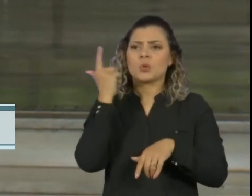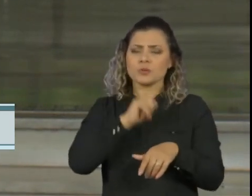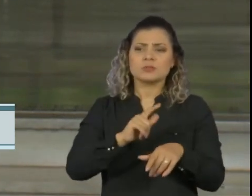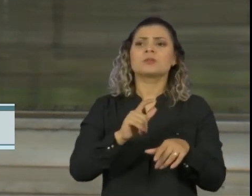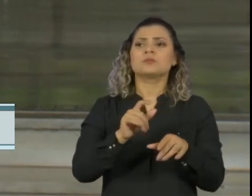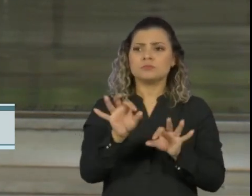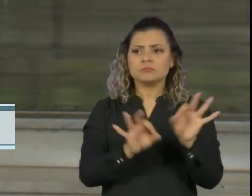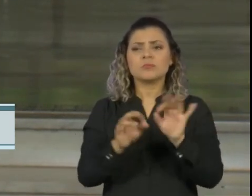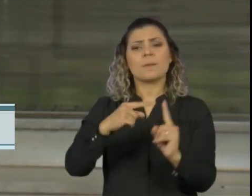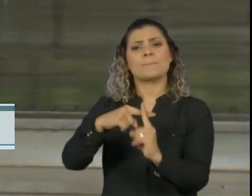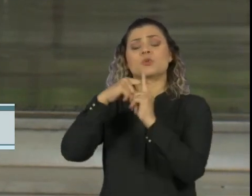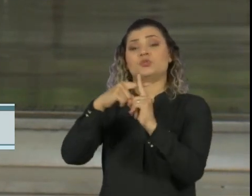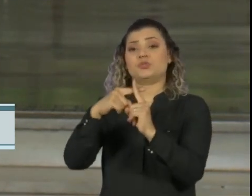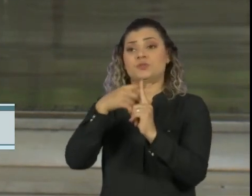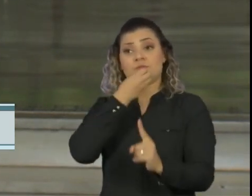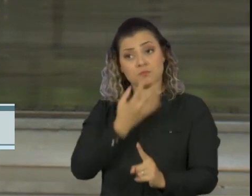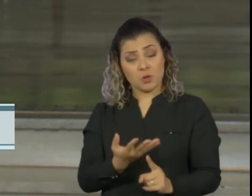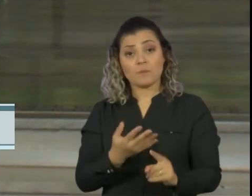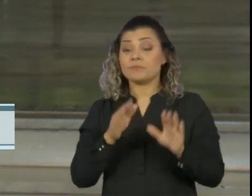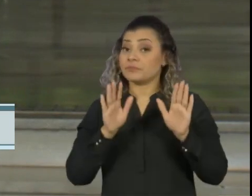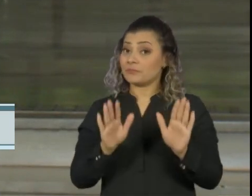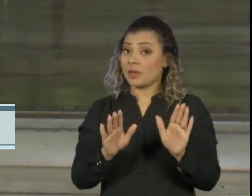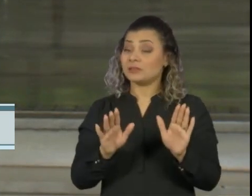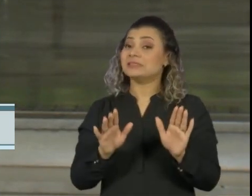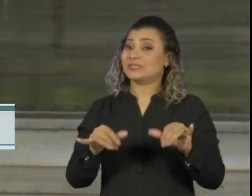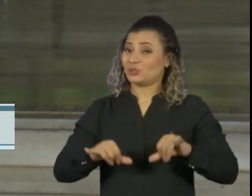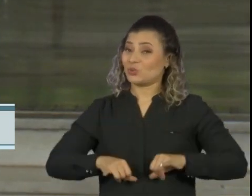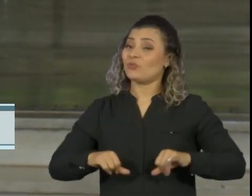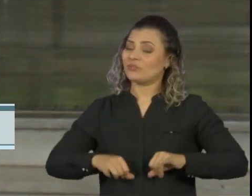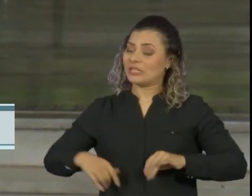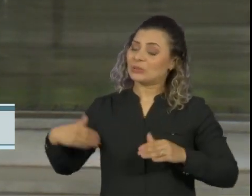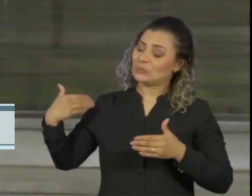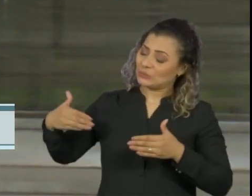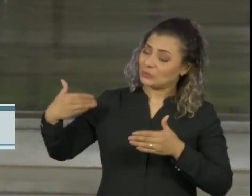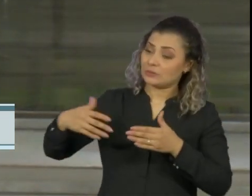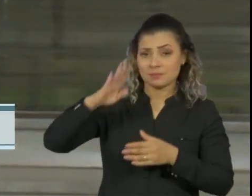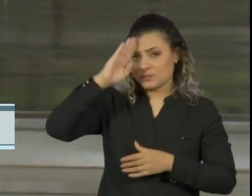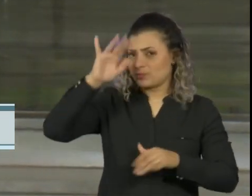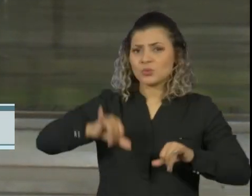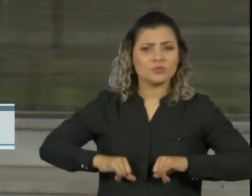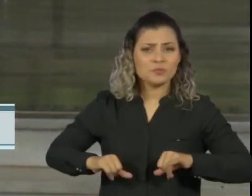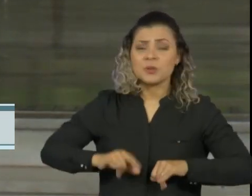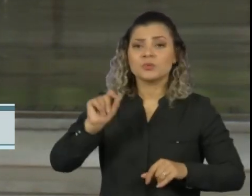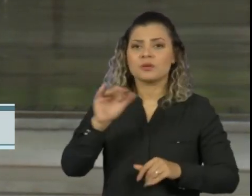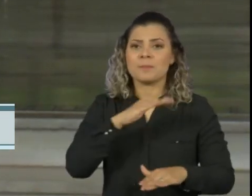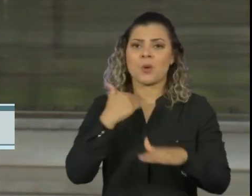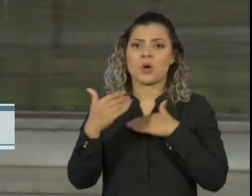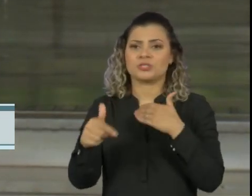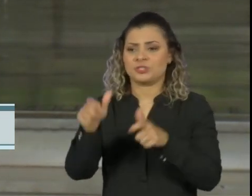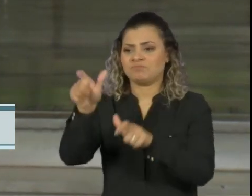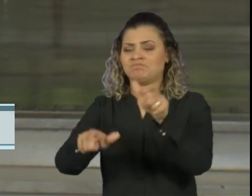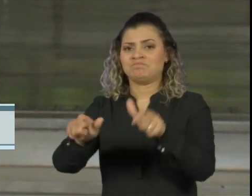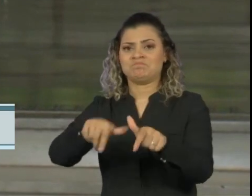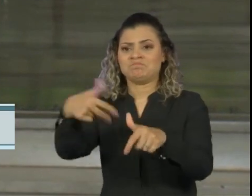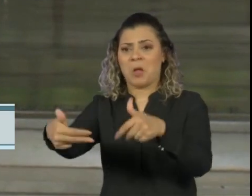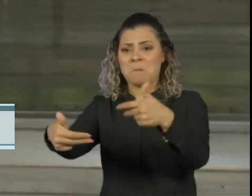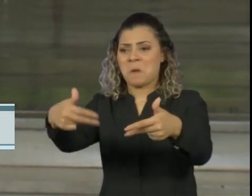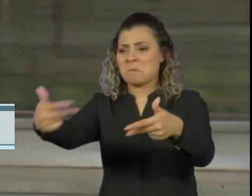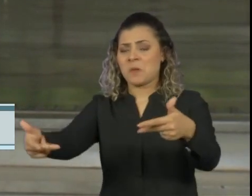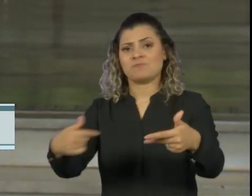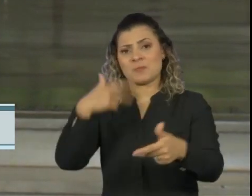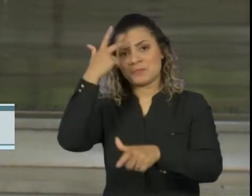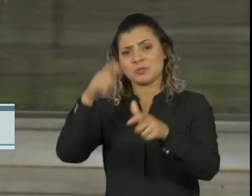bastante positivo, embora dolorido, e a dor principalmente é pela perda de vidas e pelas pessoas que